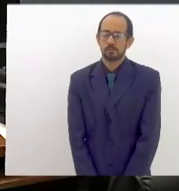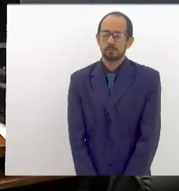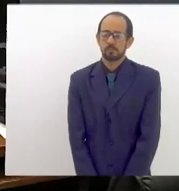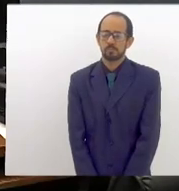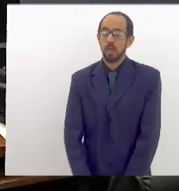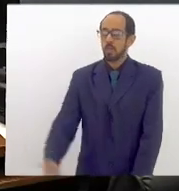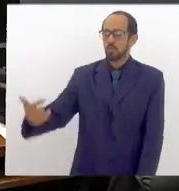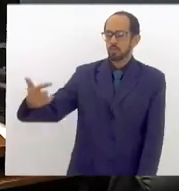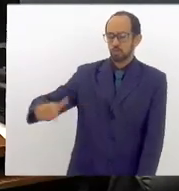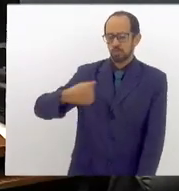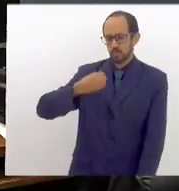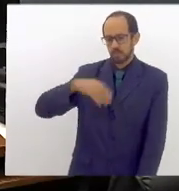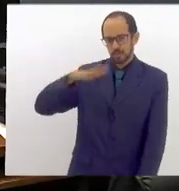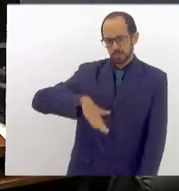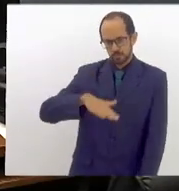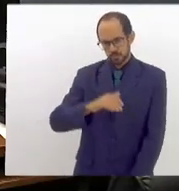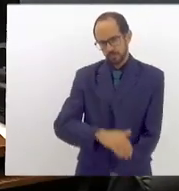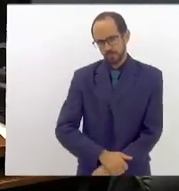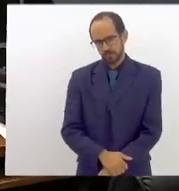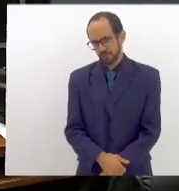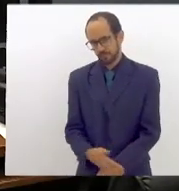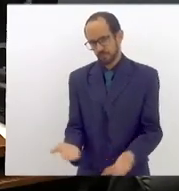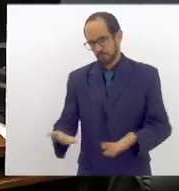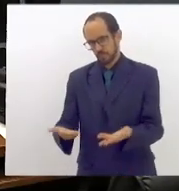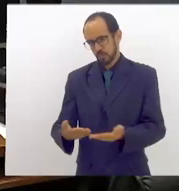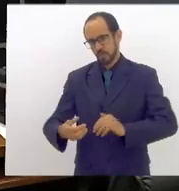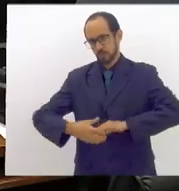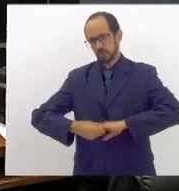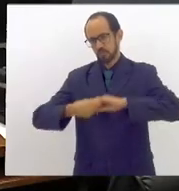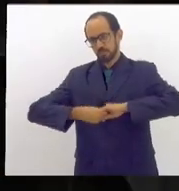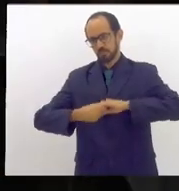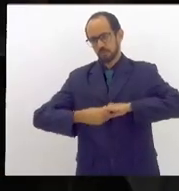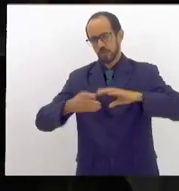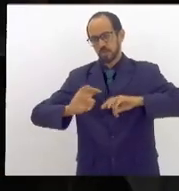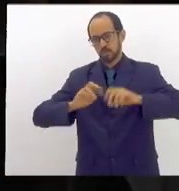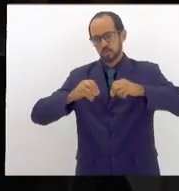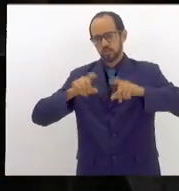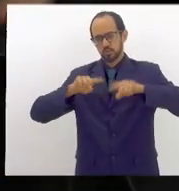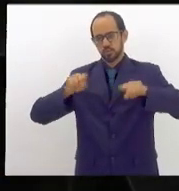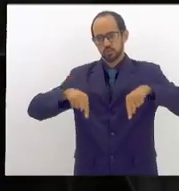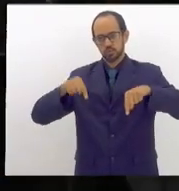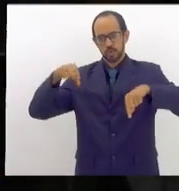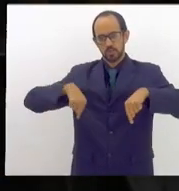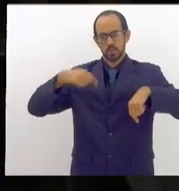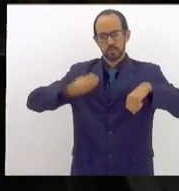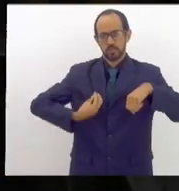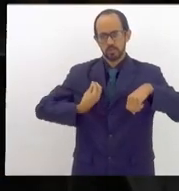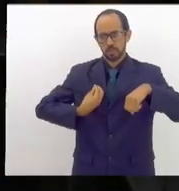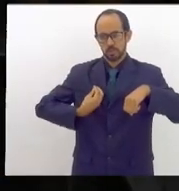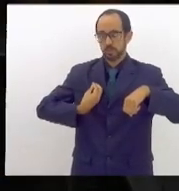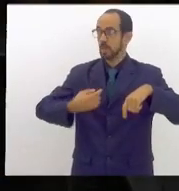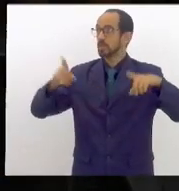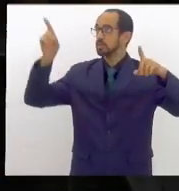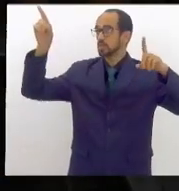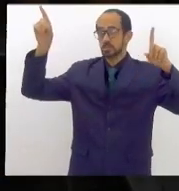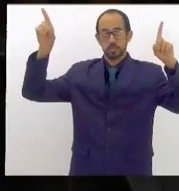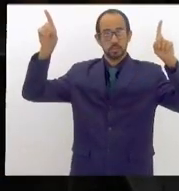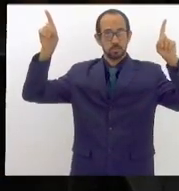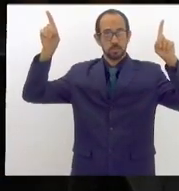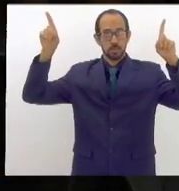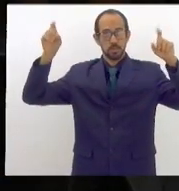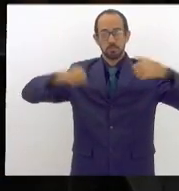mais uma vez boa tarde agora quero saudar aqui o conjunto dos Servidores presentes estão aqui injusta a luta